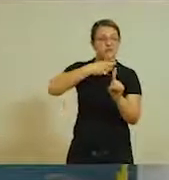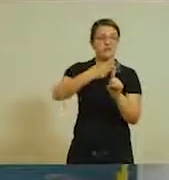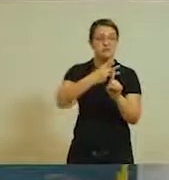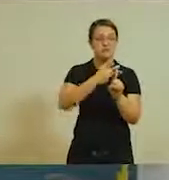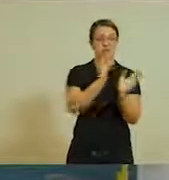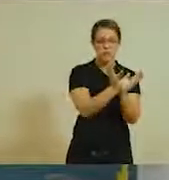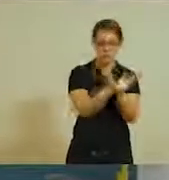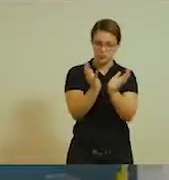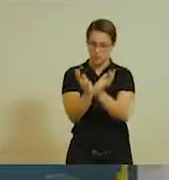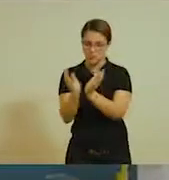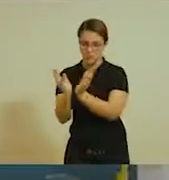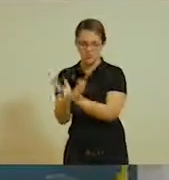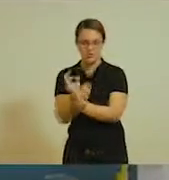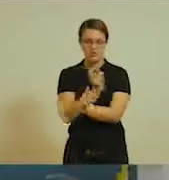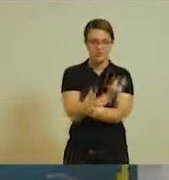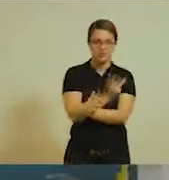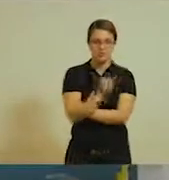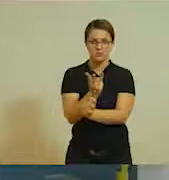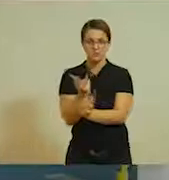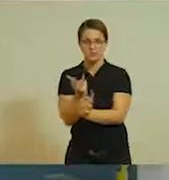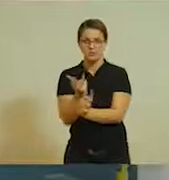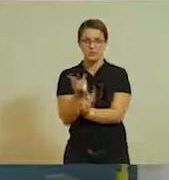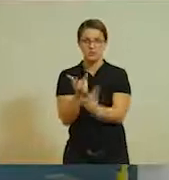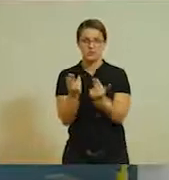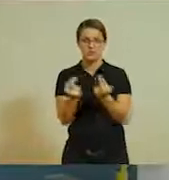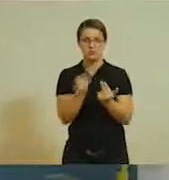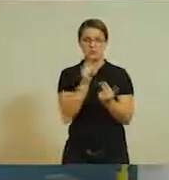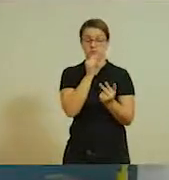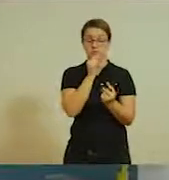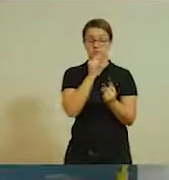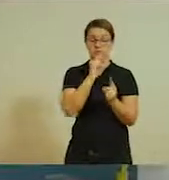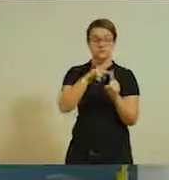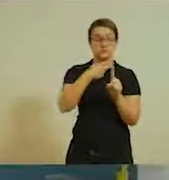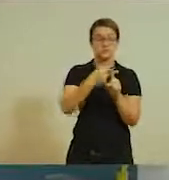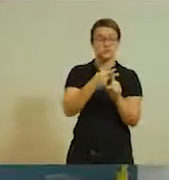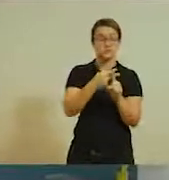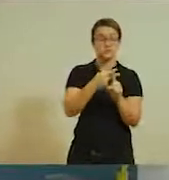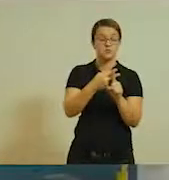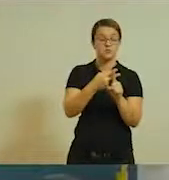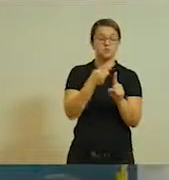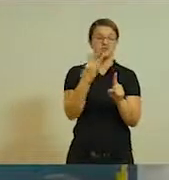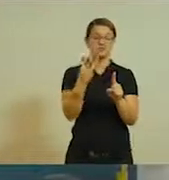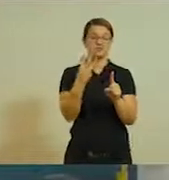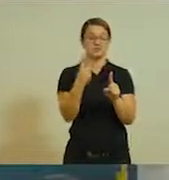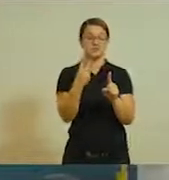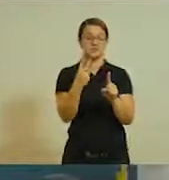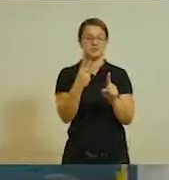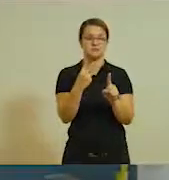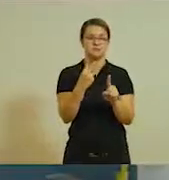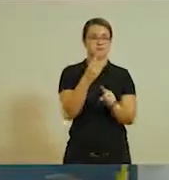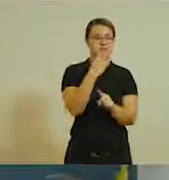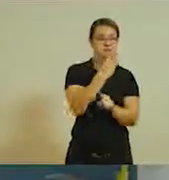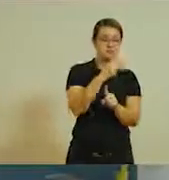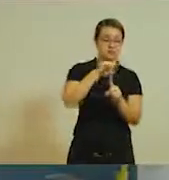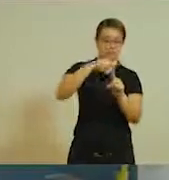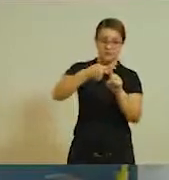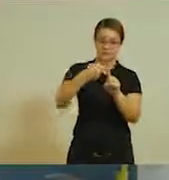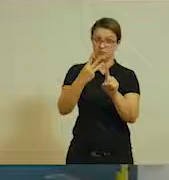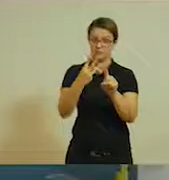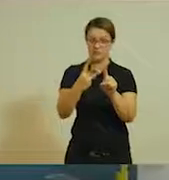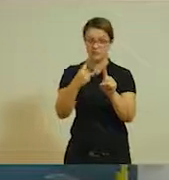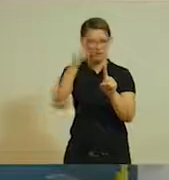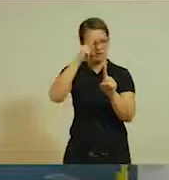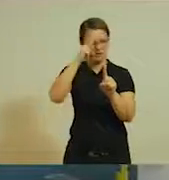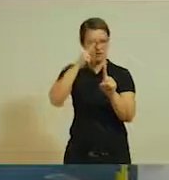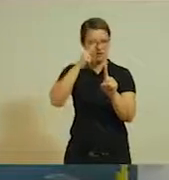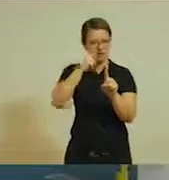adição de 3 quantidades iguais. Então, exemplo, eu tenho o dobro do número 3. Pois 3